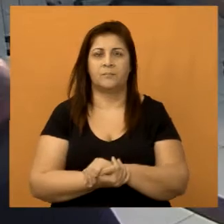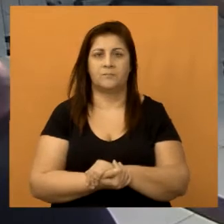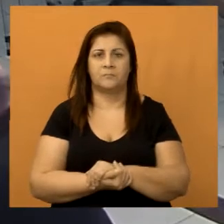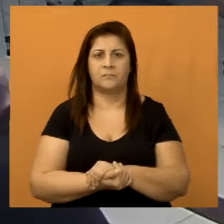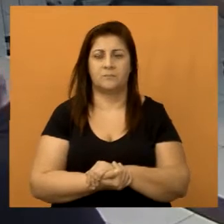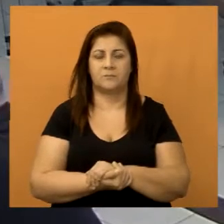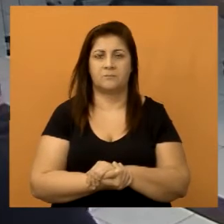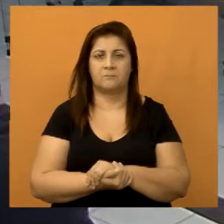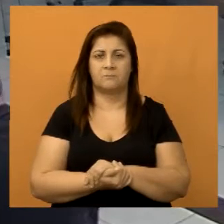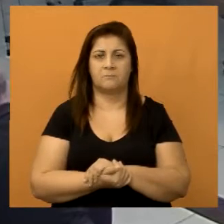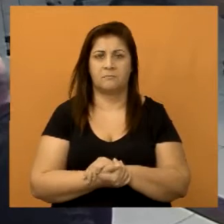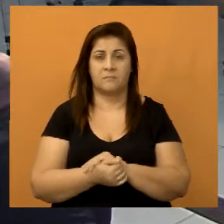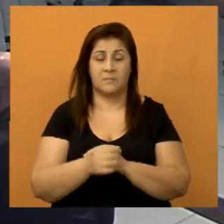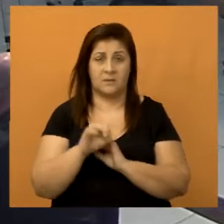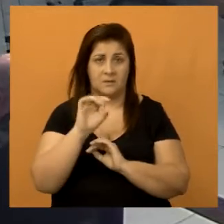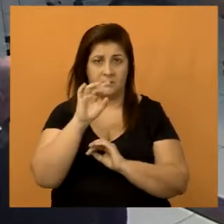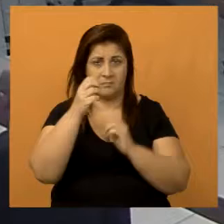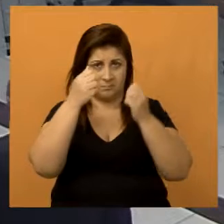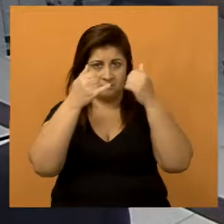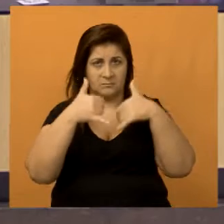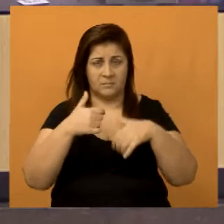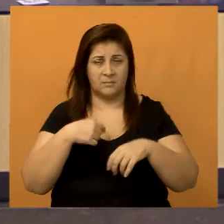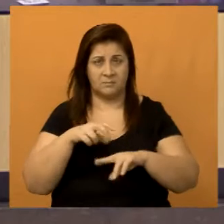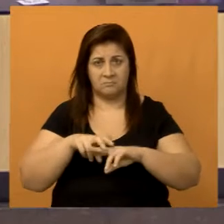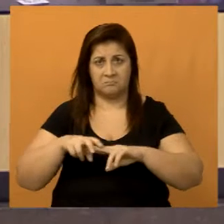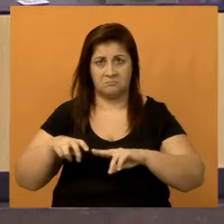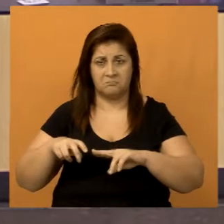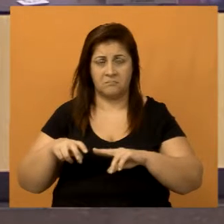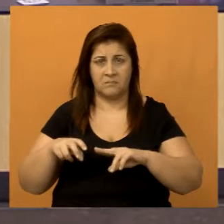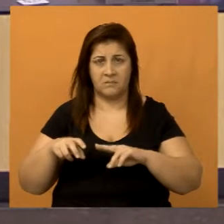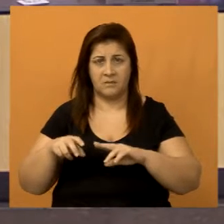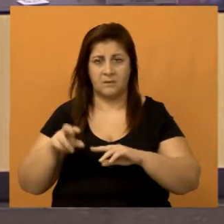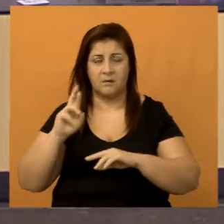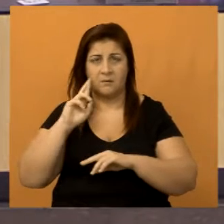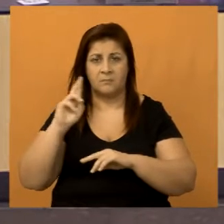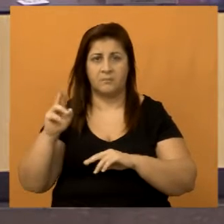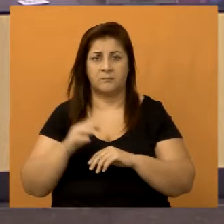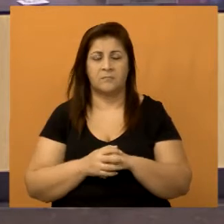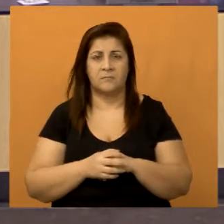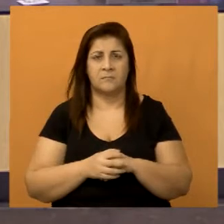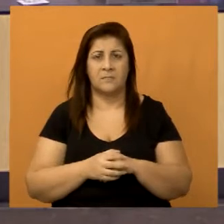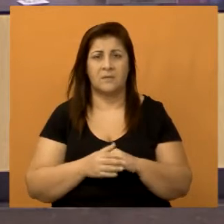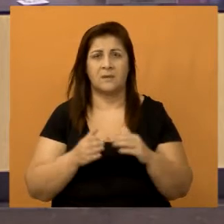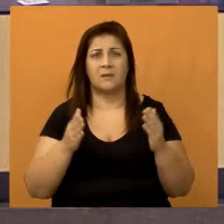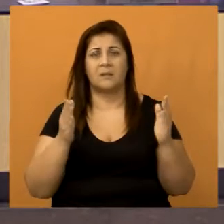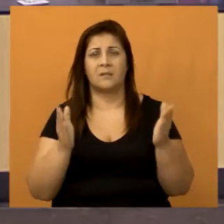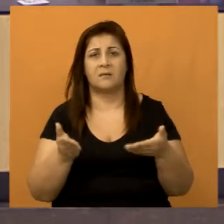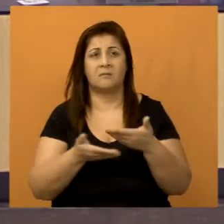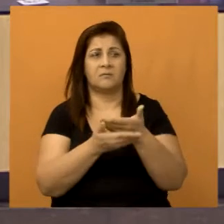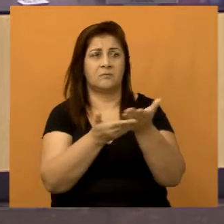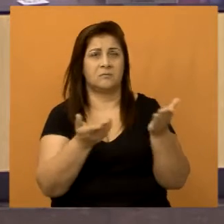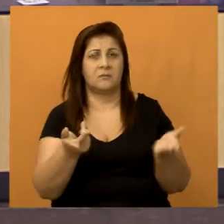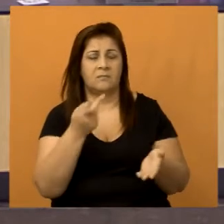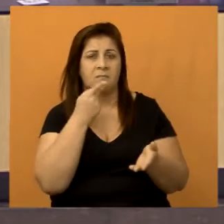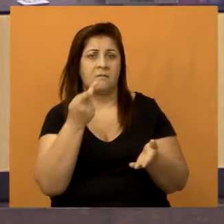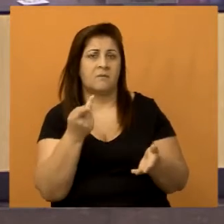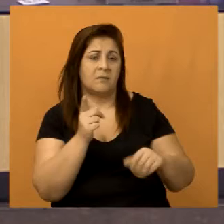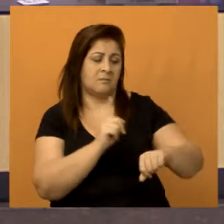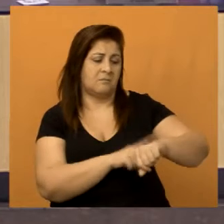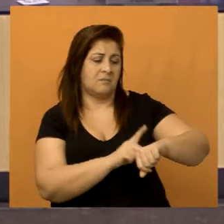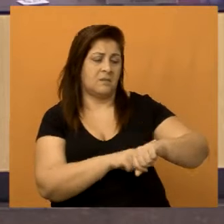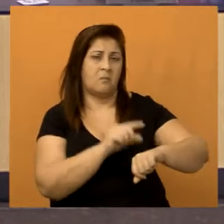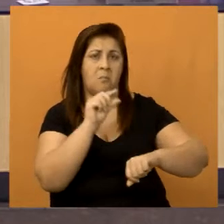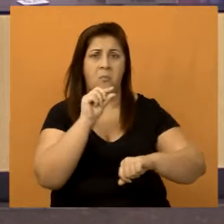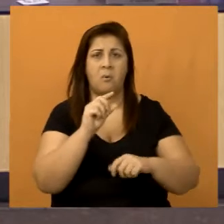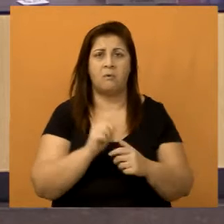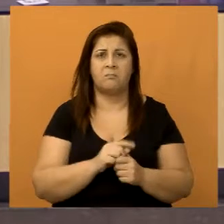Eu, só comentando como membro da mesa também, até mesmo pela menção de vocês, de ser no tempo curto, 15,